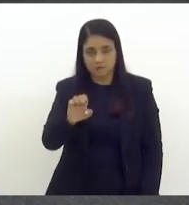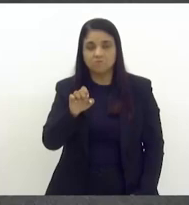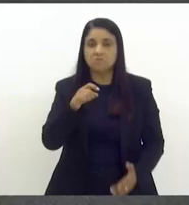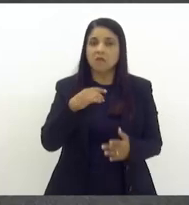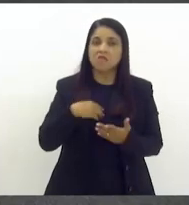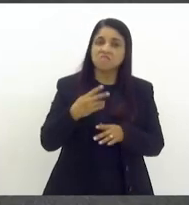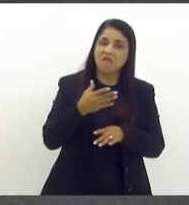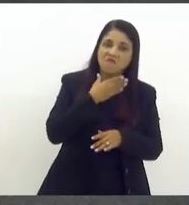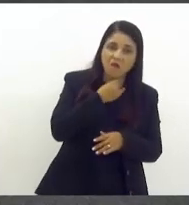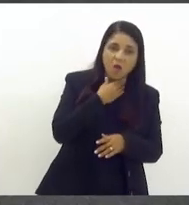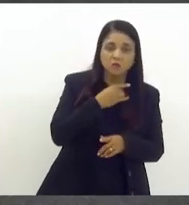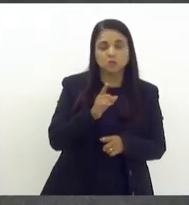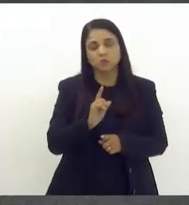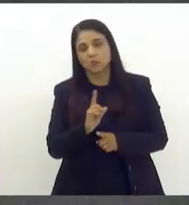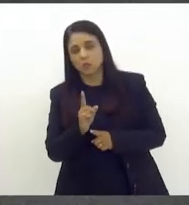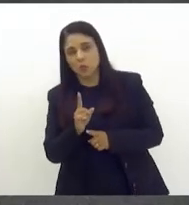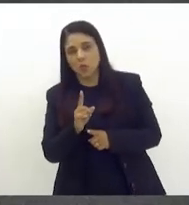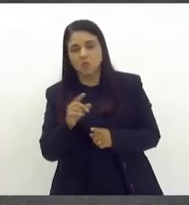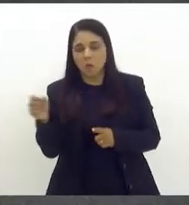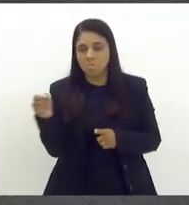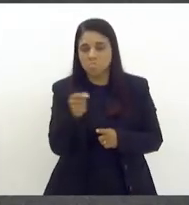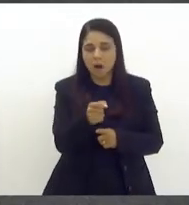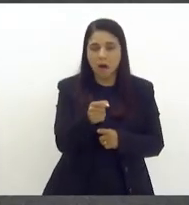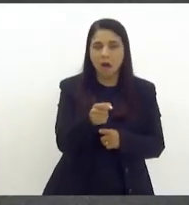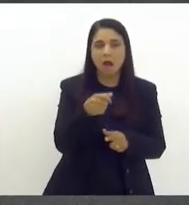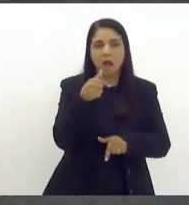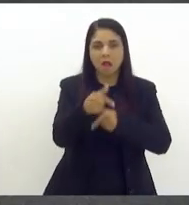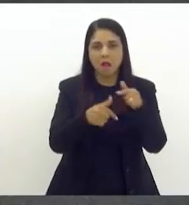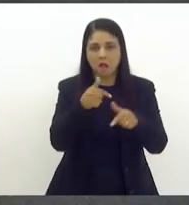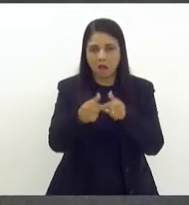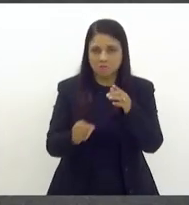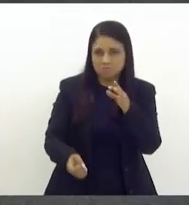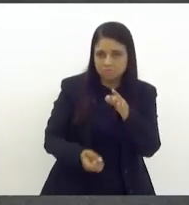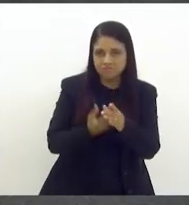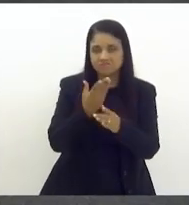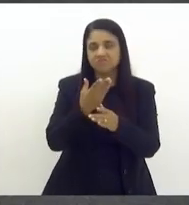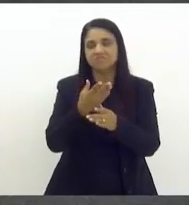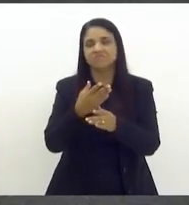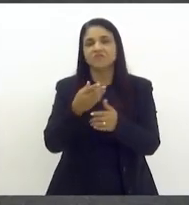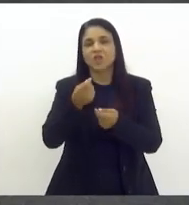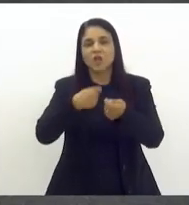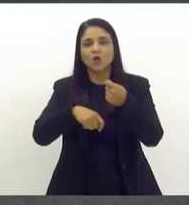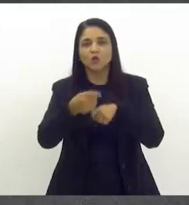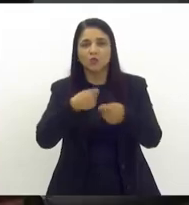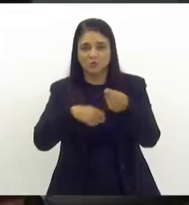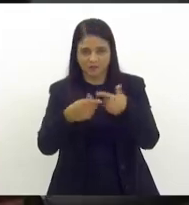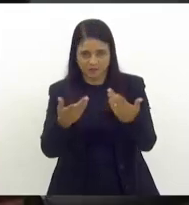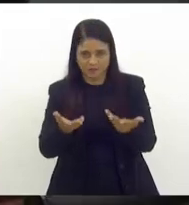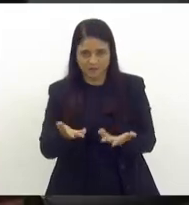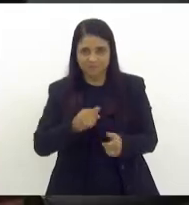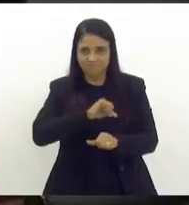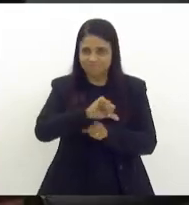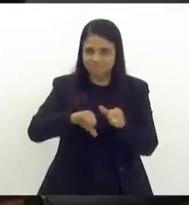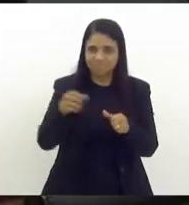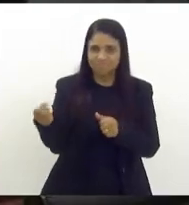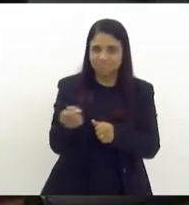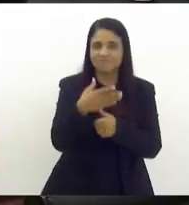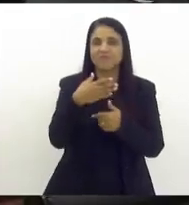criando emprego com economia renovável Parabéns deputada Dani Balbi